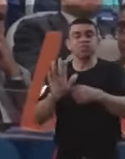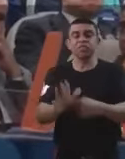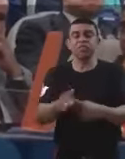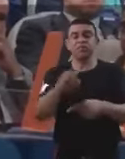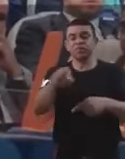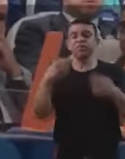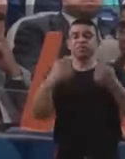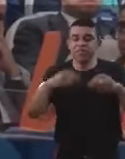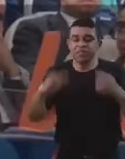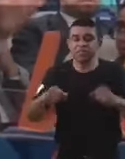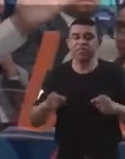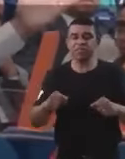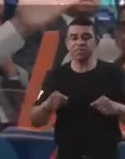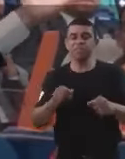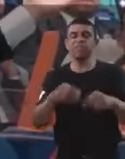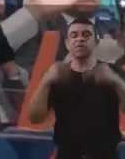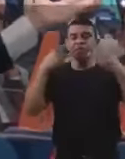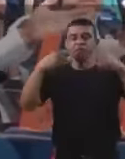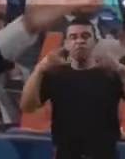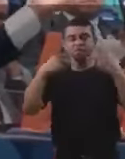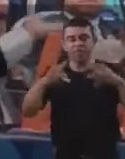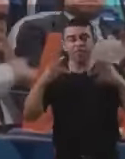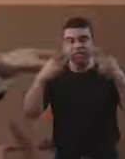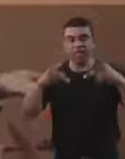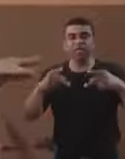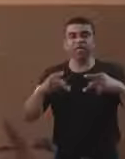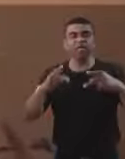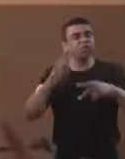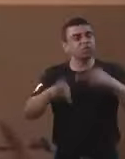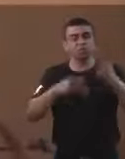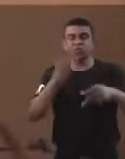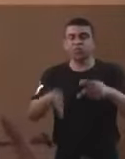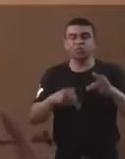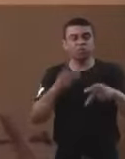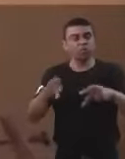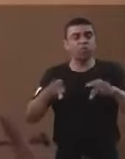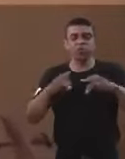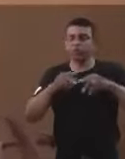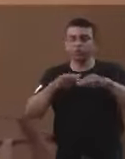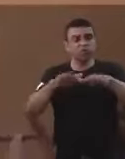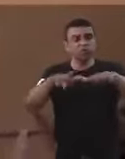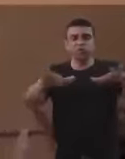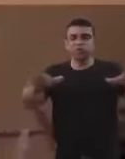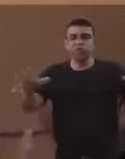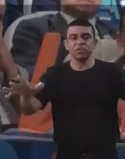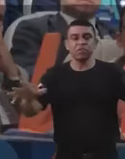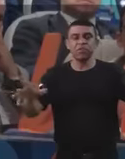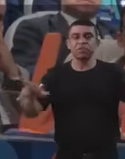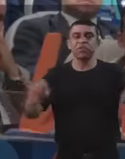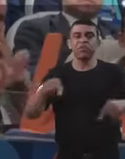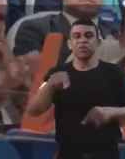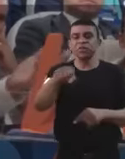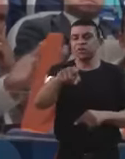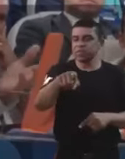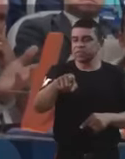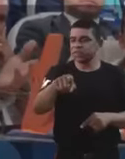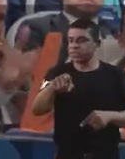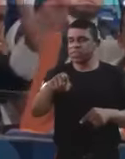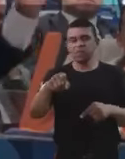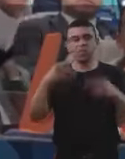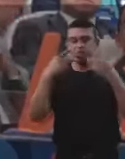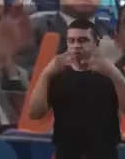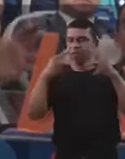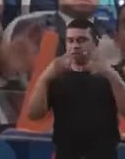os homens. Prega assim, a não ser que tu pregue para os anjos, pelo amor de Deus. Ninguém aqui foi chamado para pregar para